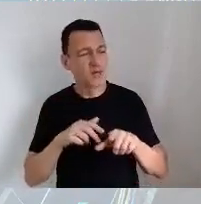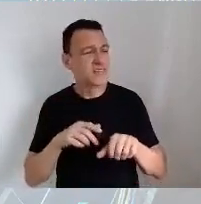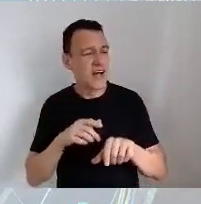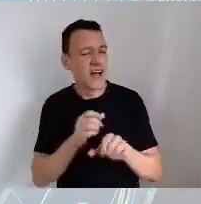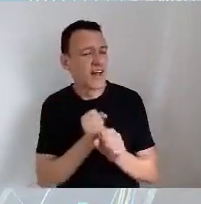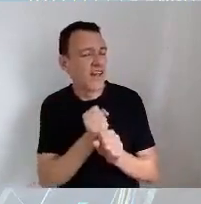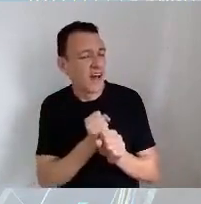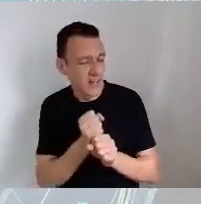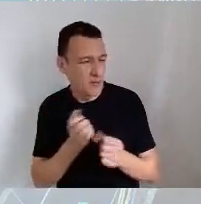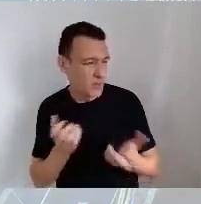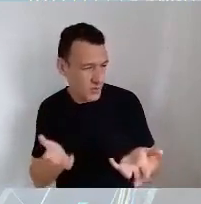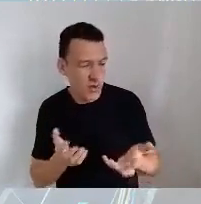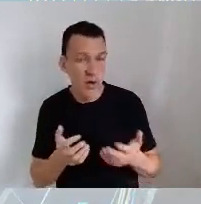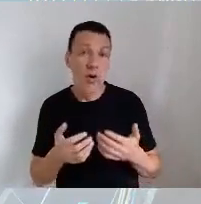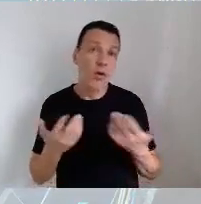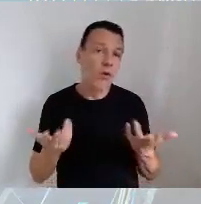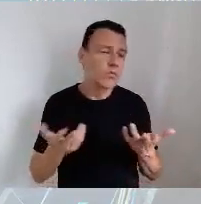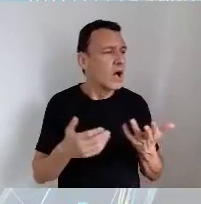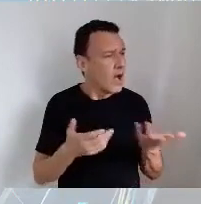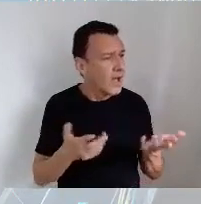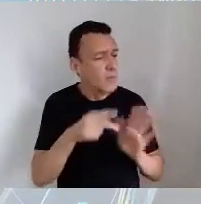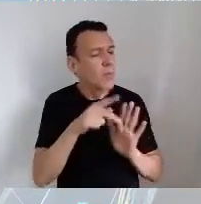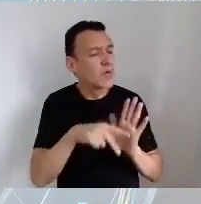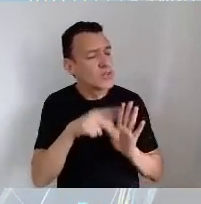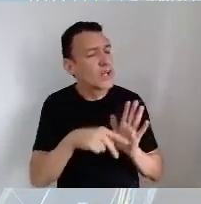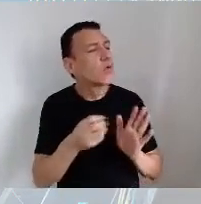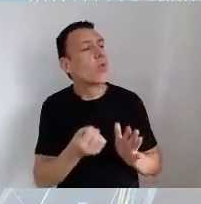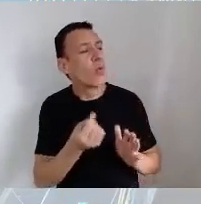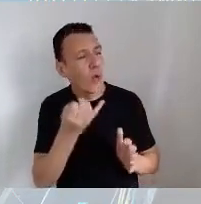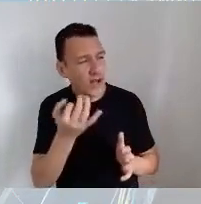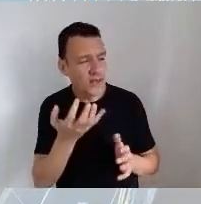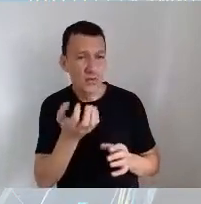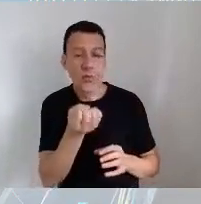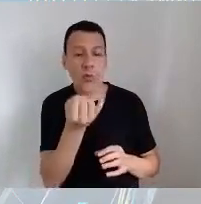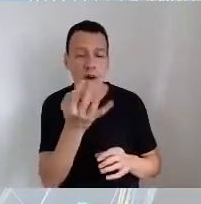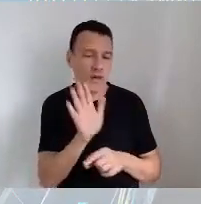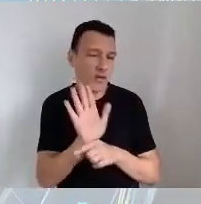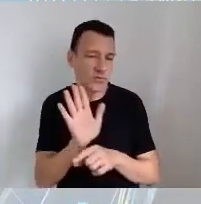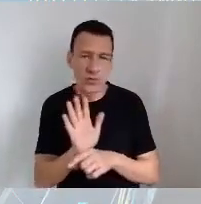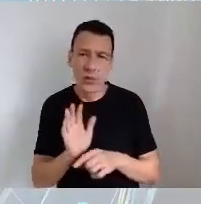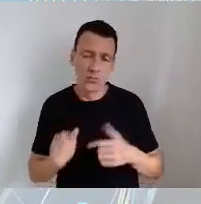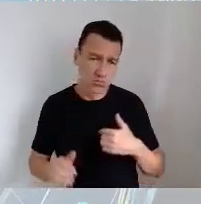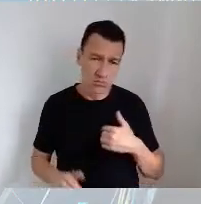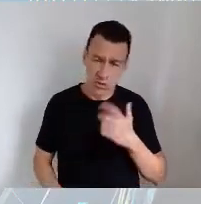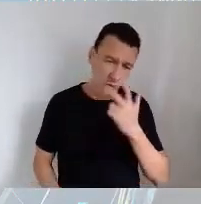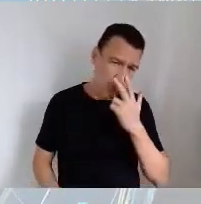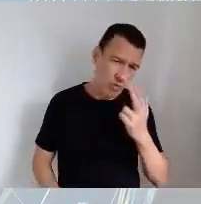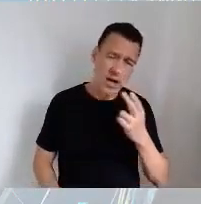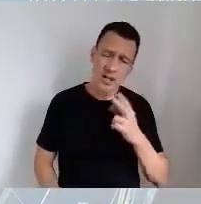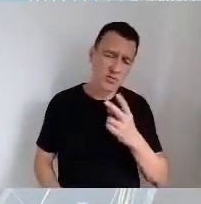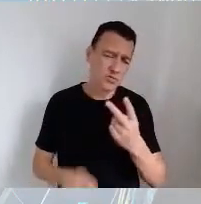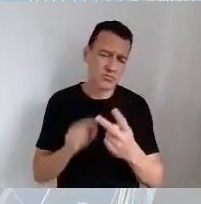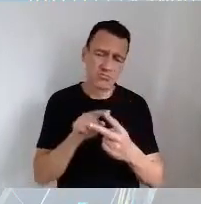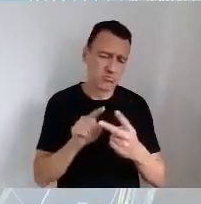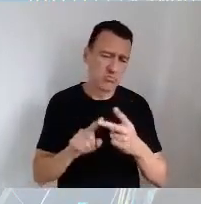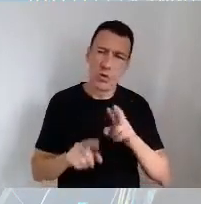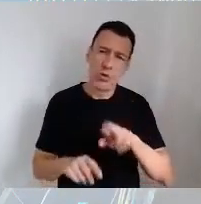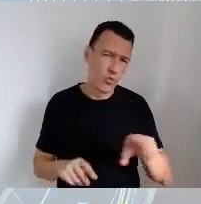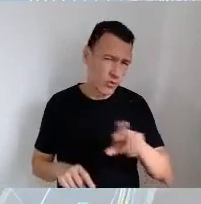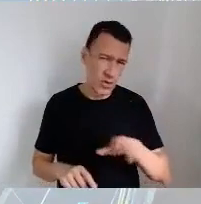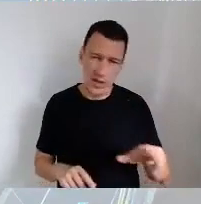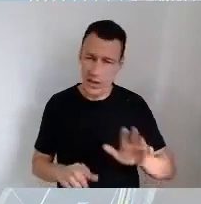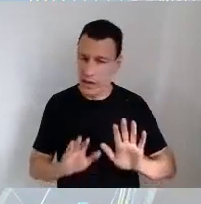em Que você participou também acho que não na prática eu tenho observado de maneira é uma hística aqui tá mas que é muito válida o seguinte ó o